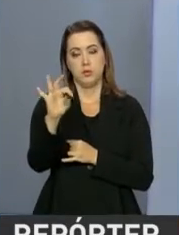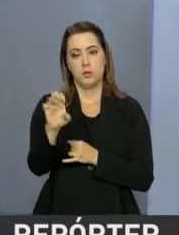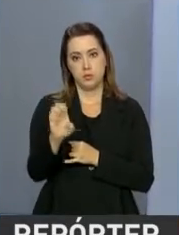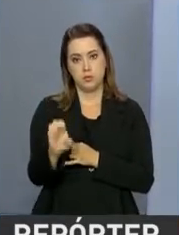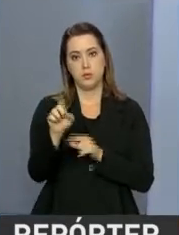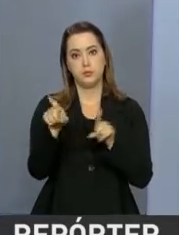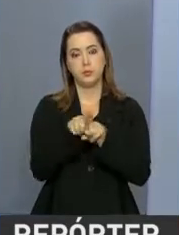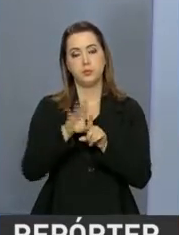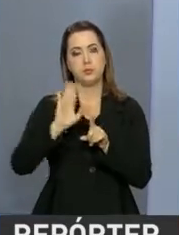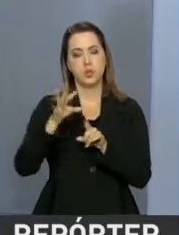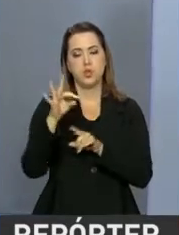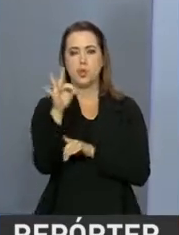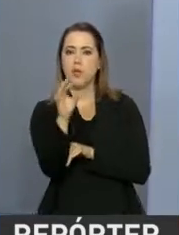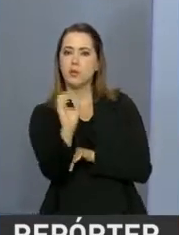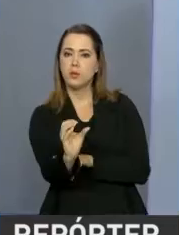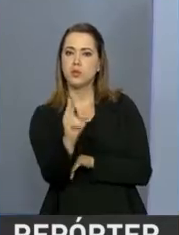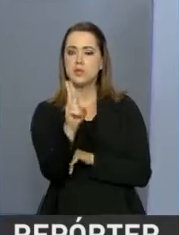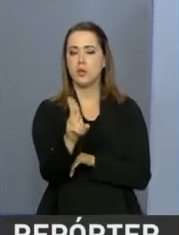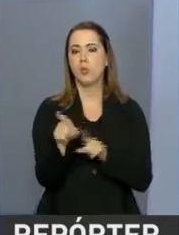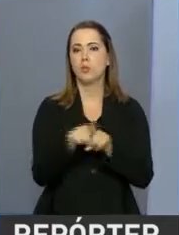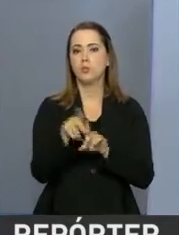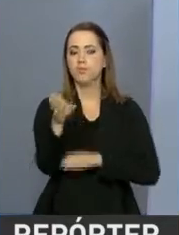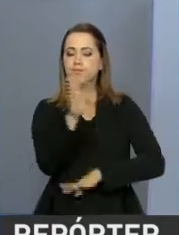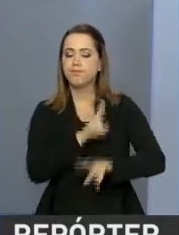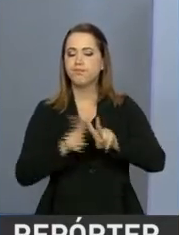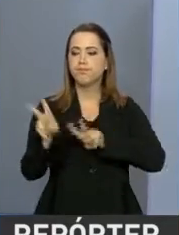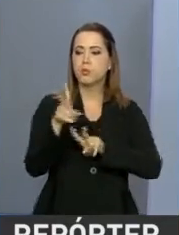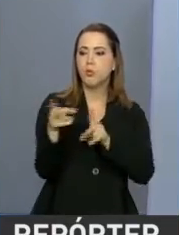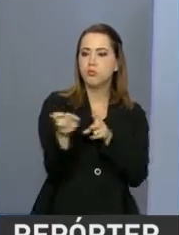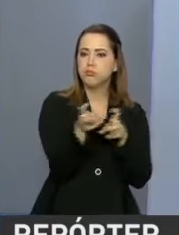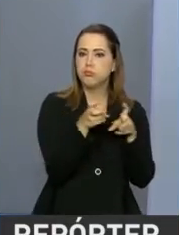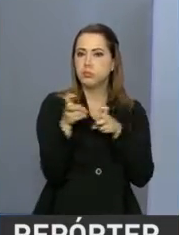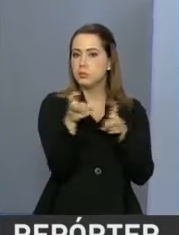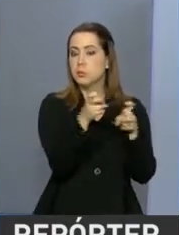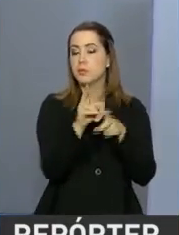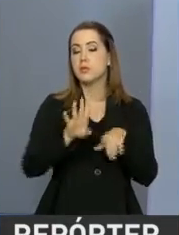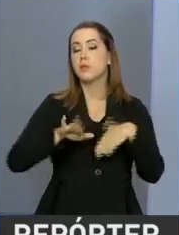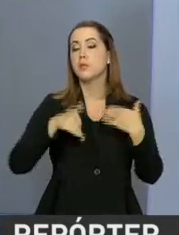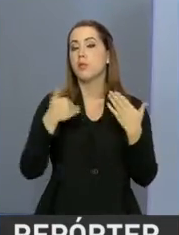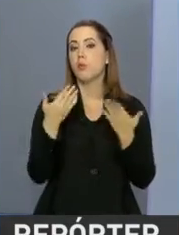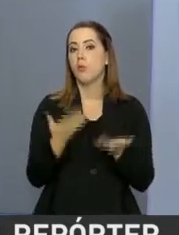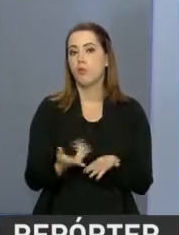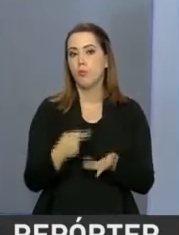de contas da união e o nosso objetivo é detectar eventual